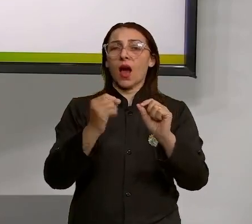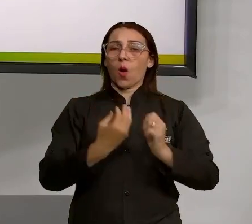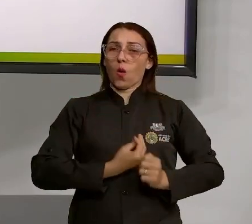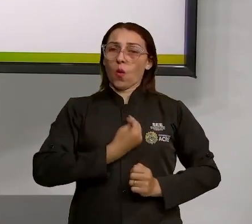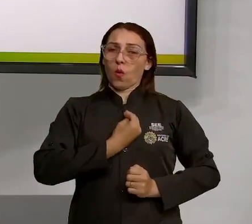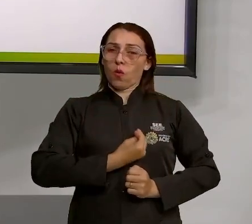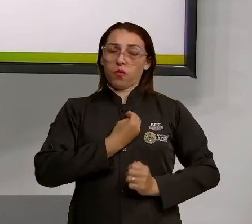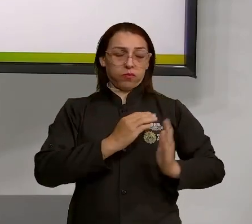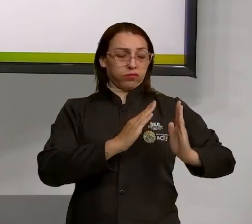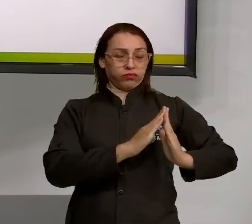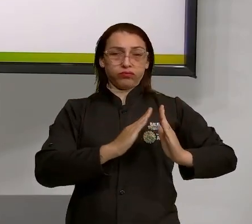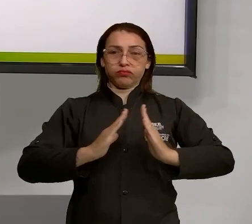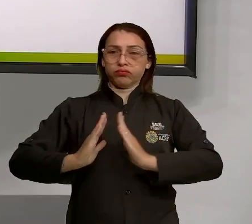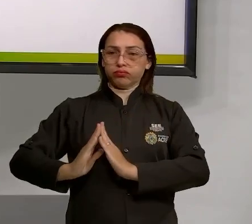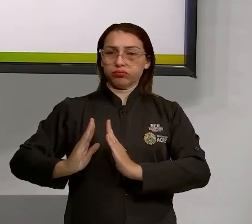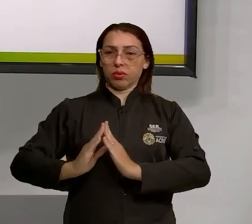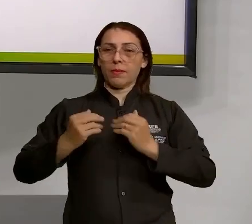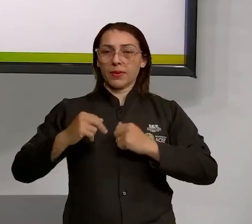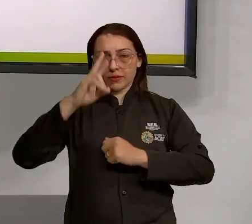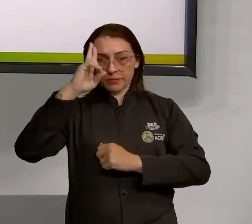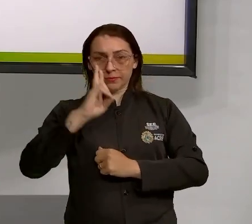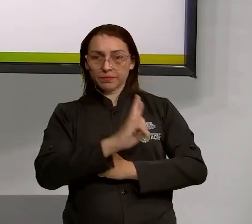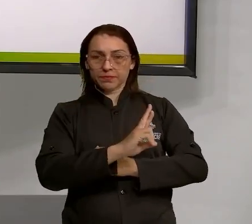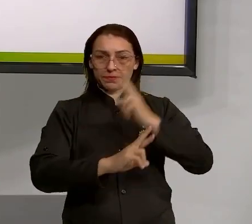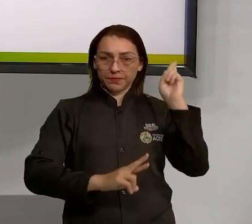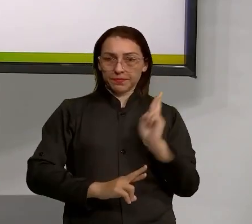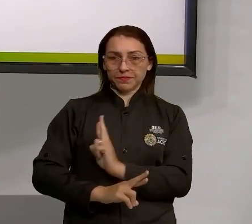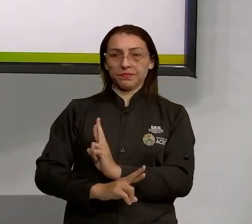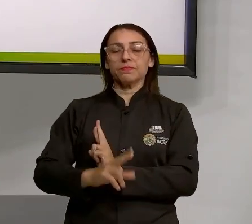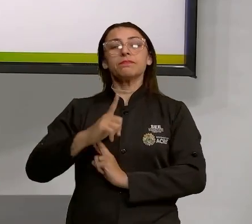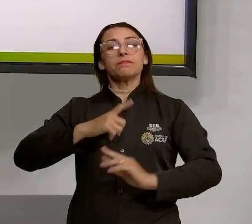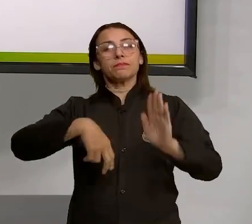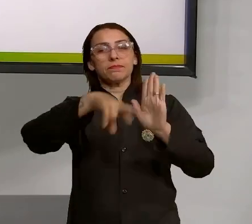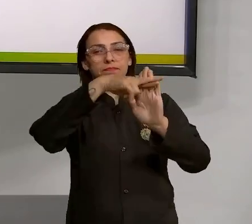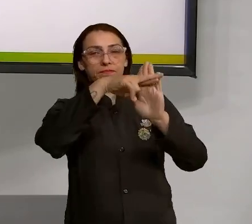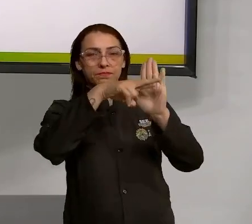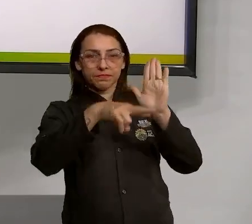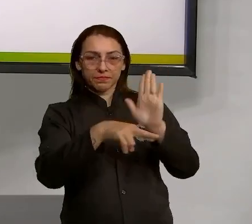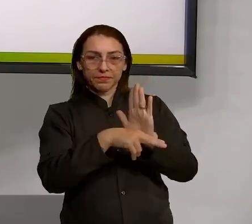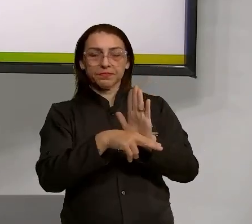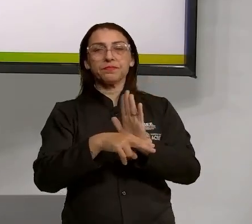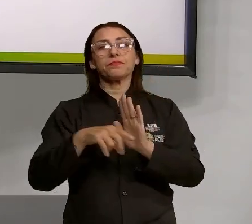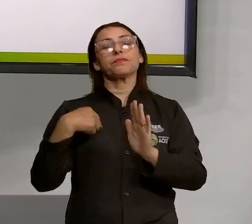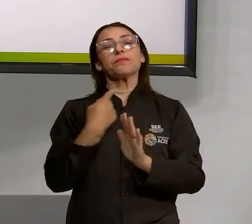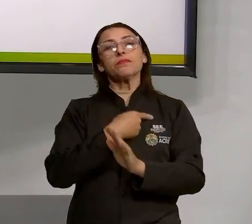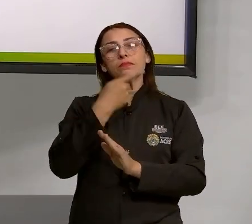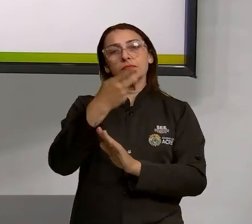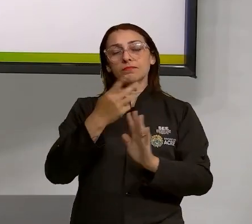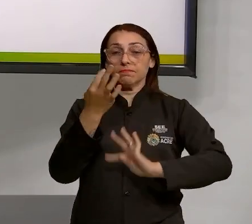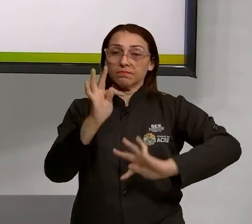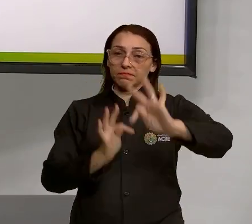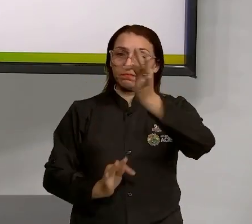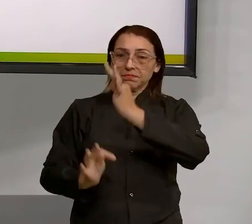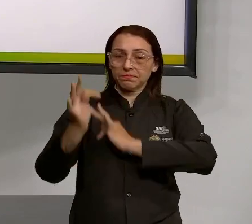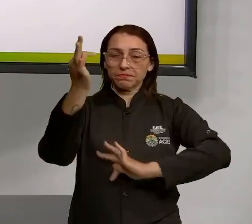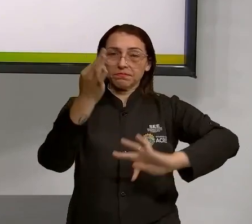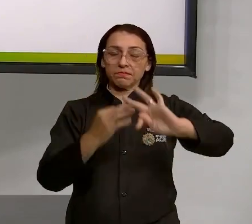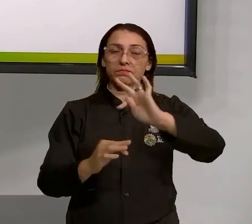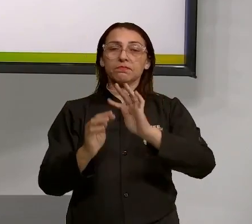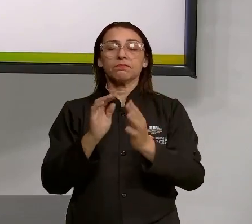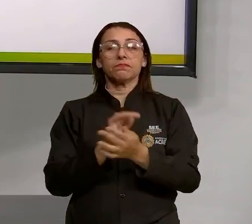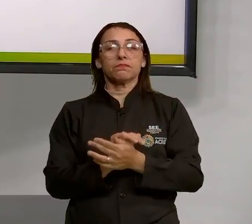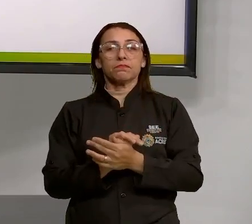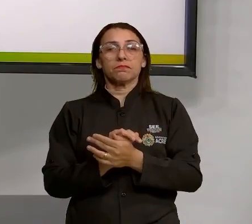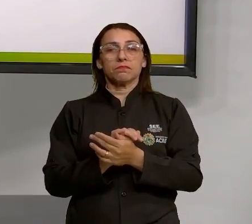convivência civilizada deve ter regras. Então, quando a gente fala de tecnologia, eu estou